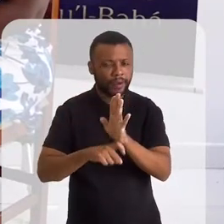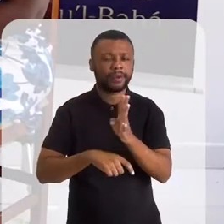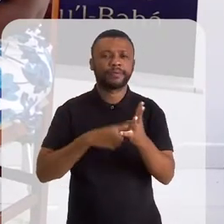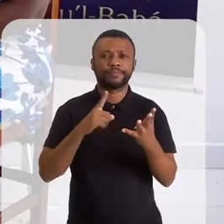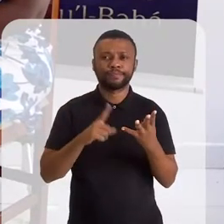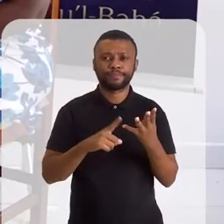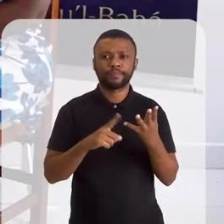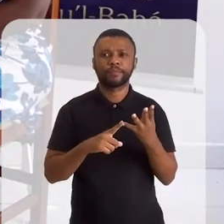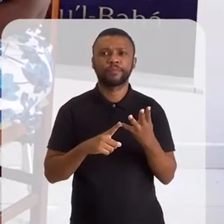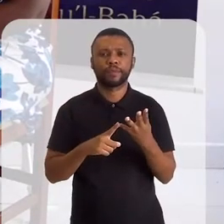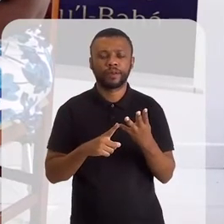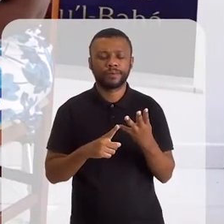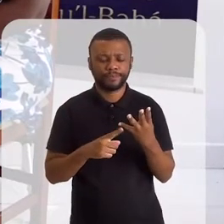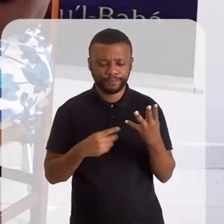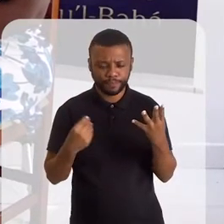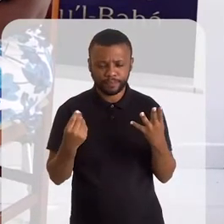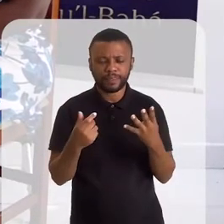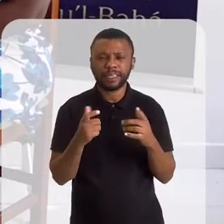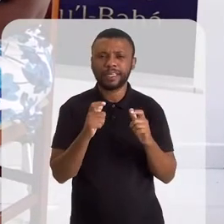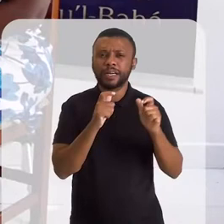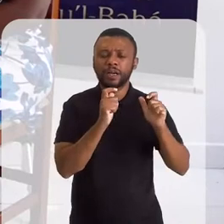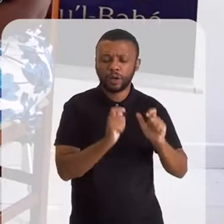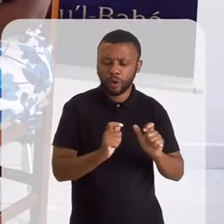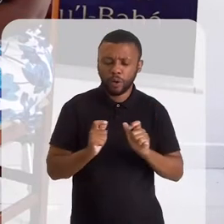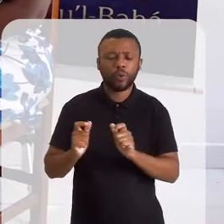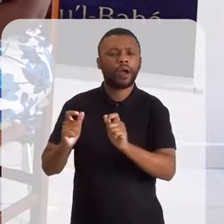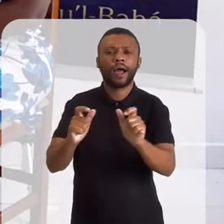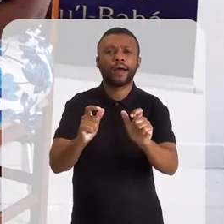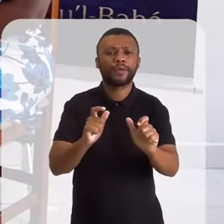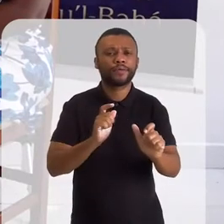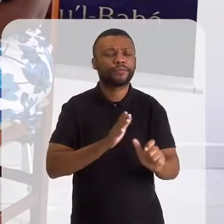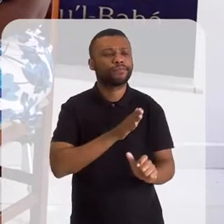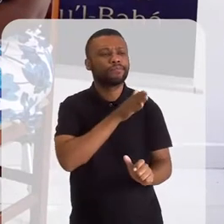Nenhum tipo de droga. Exato. E